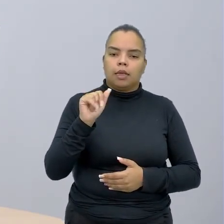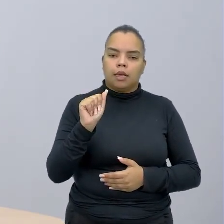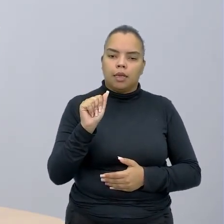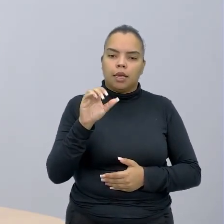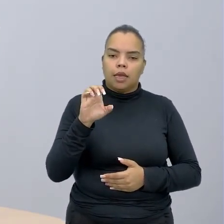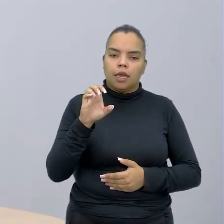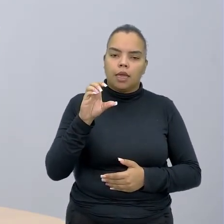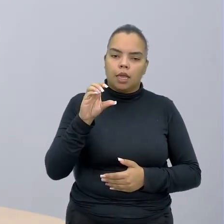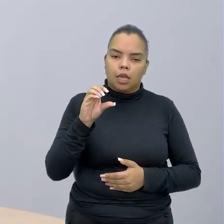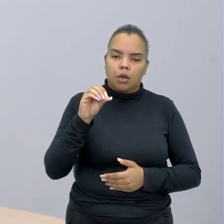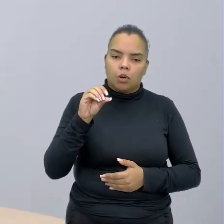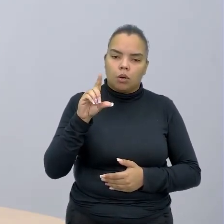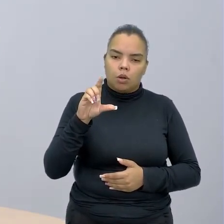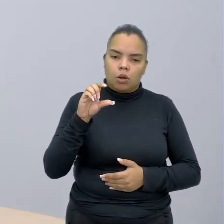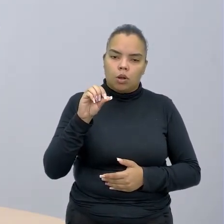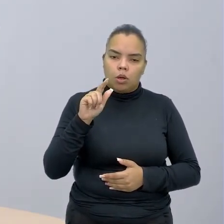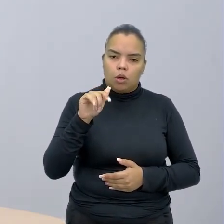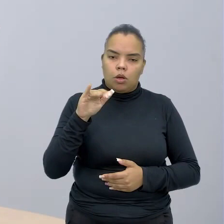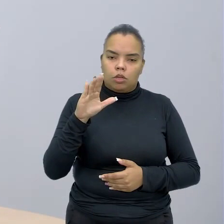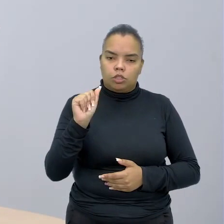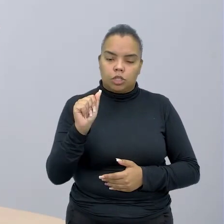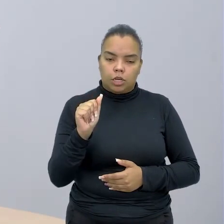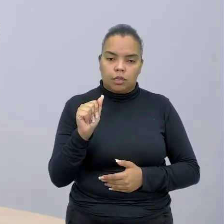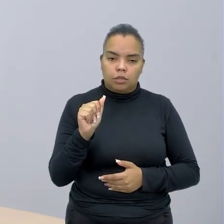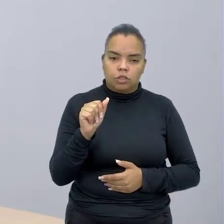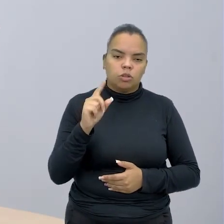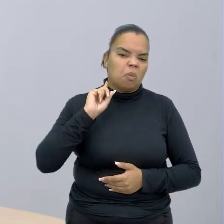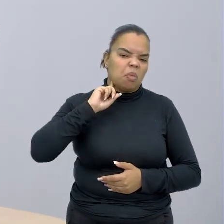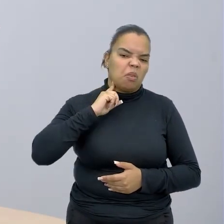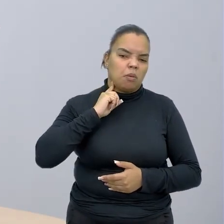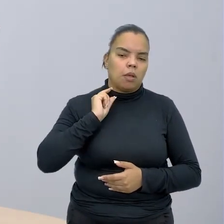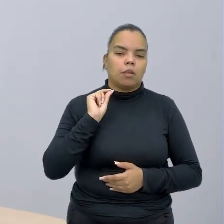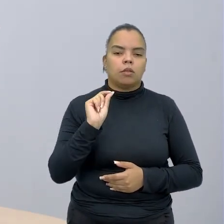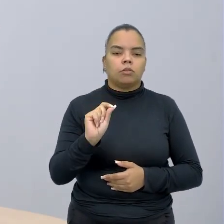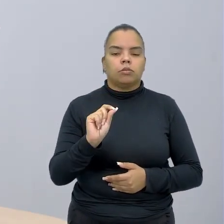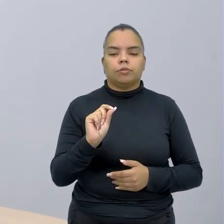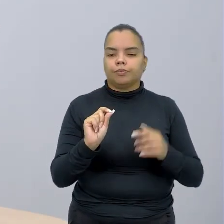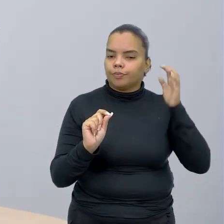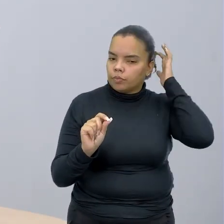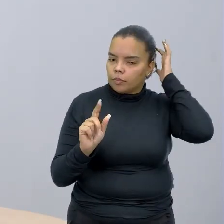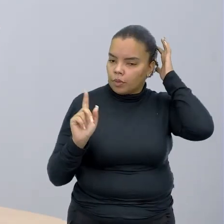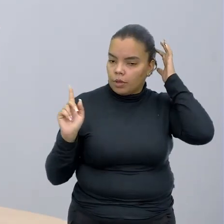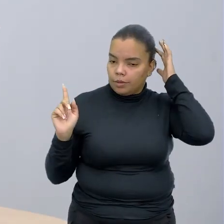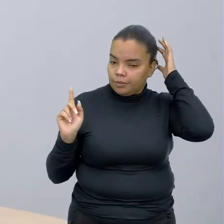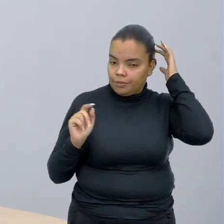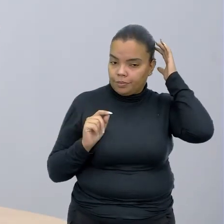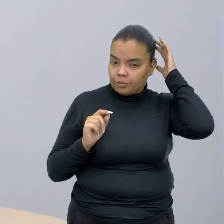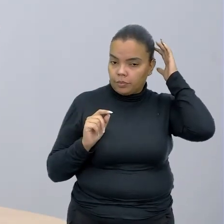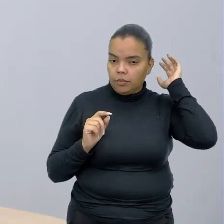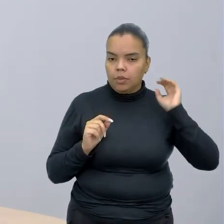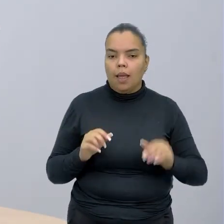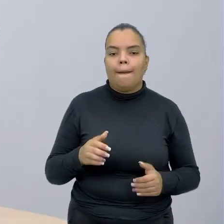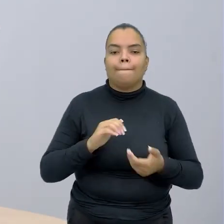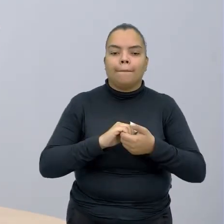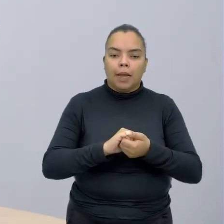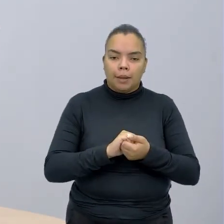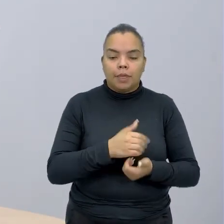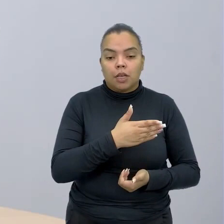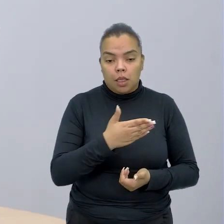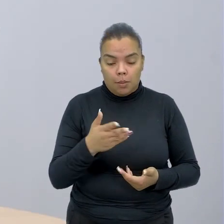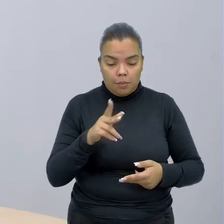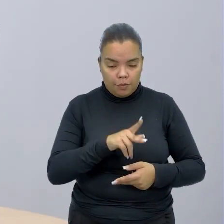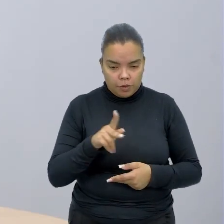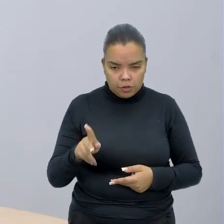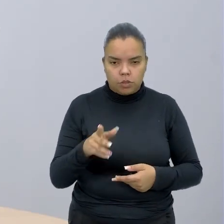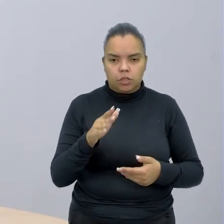Realmente essa cadeia de contaminação está acontecendo ali. E também, parabéns aos professores que nos ajudam